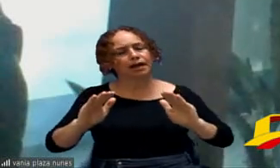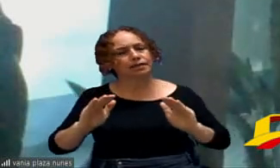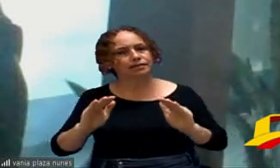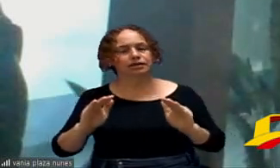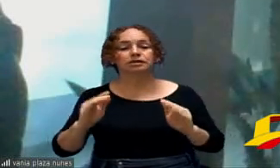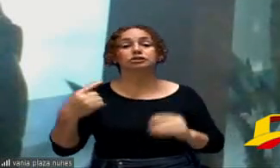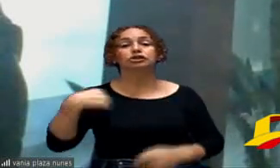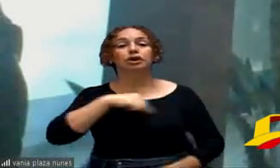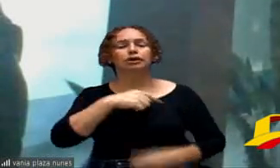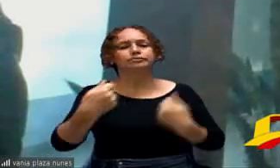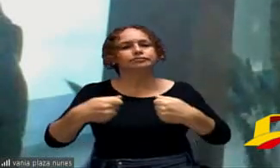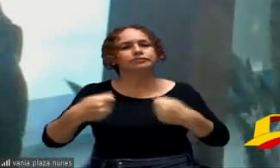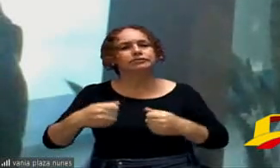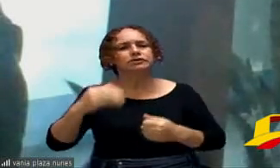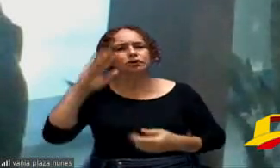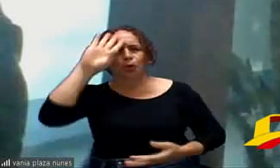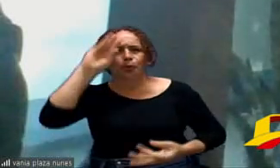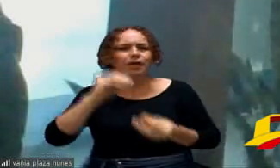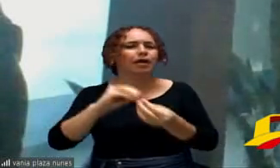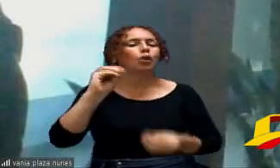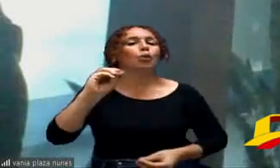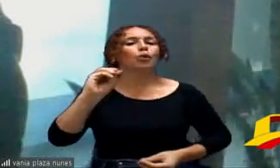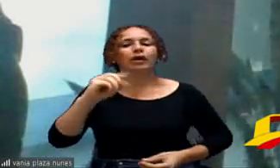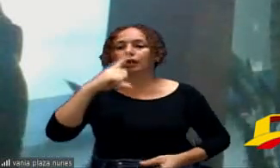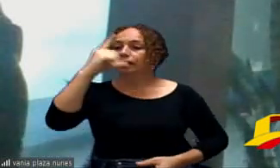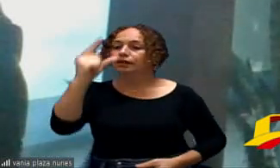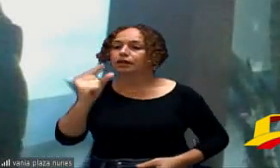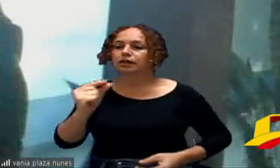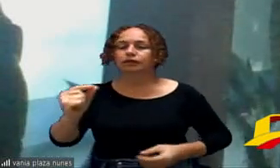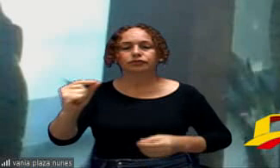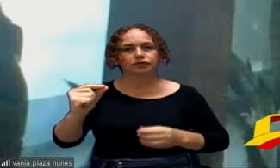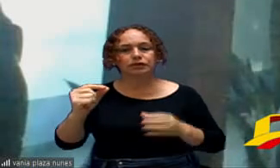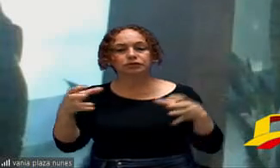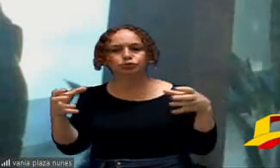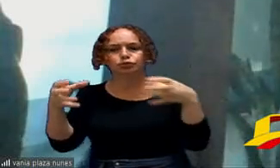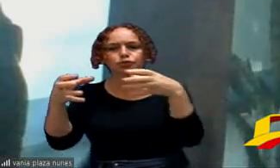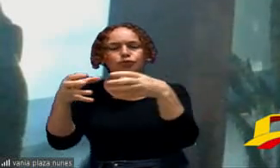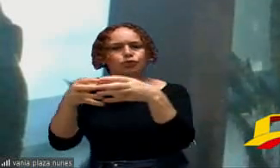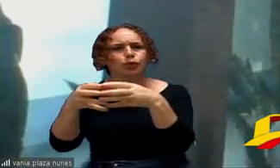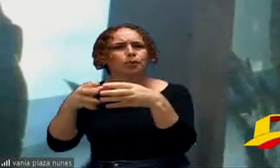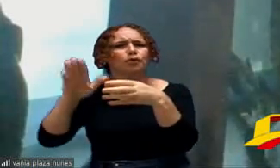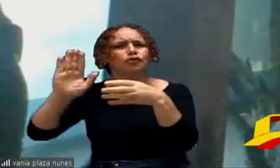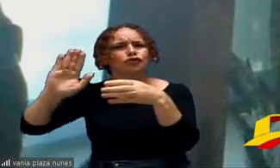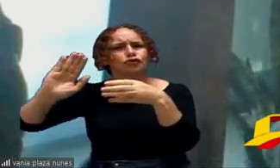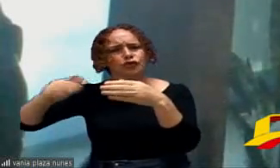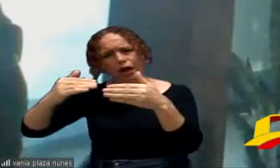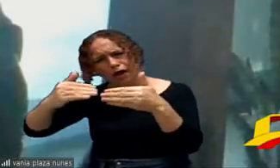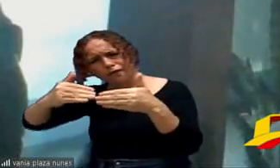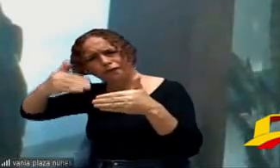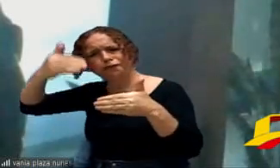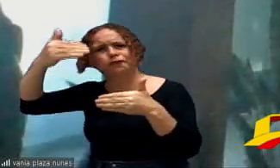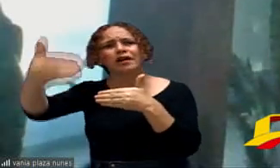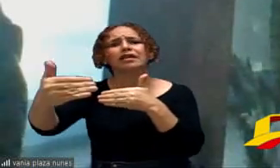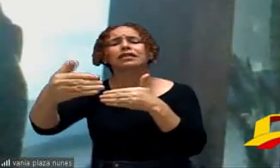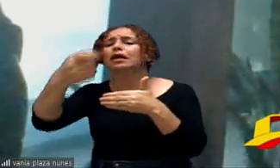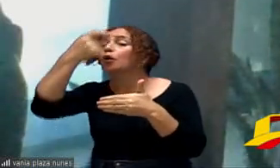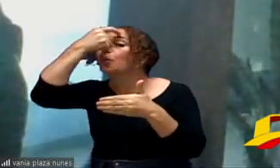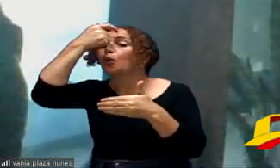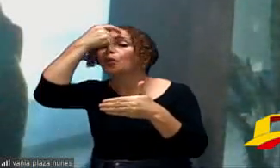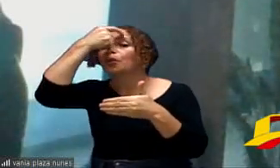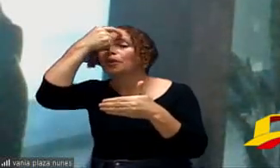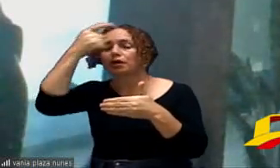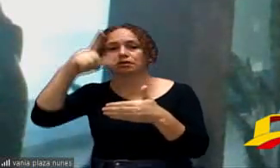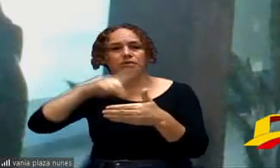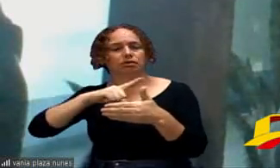precisamos entender que os elefantes estão numa classificação muito avançada na questão da consciência animal. Então, eles